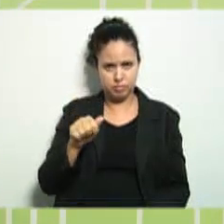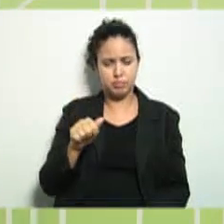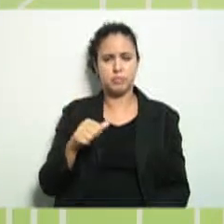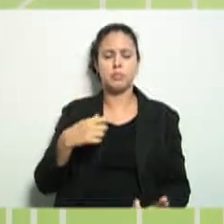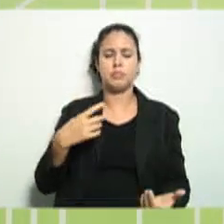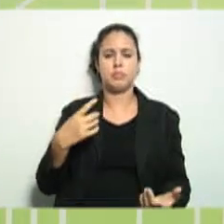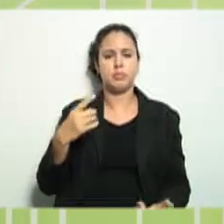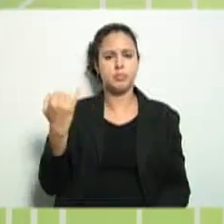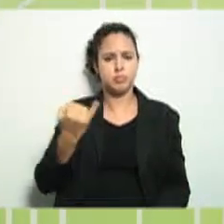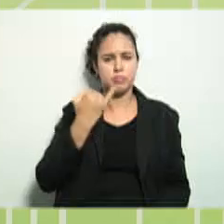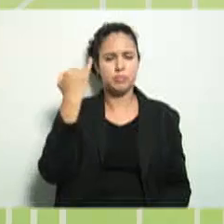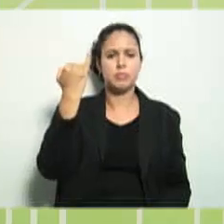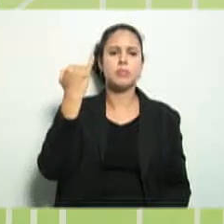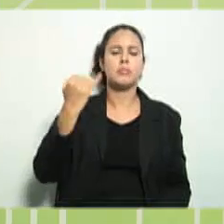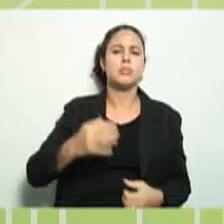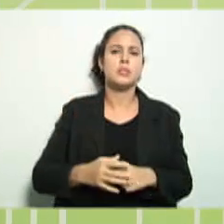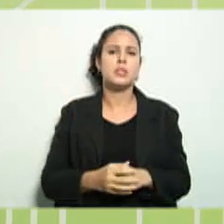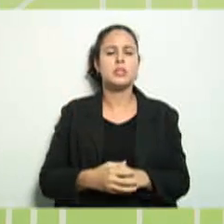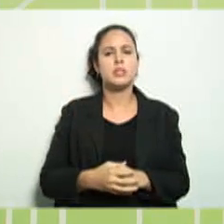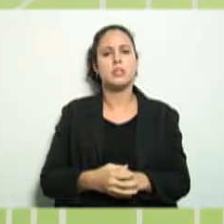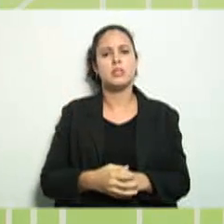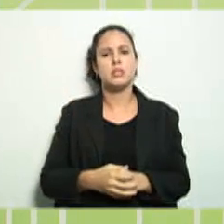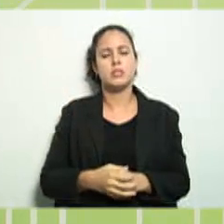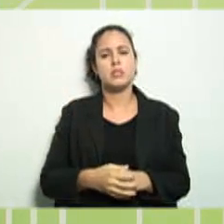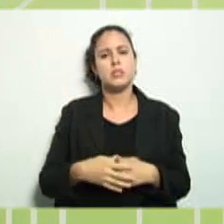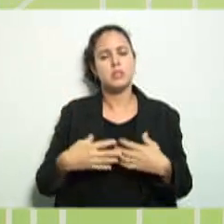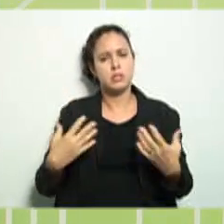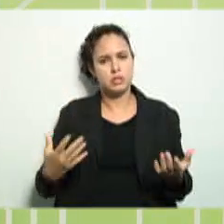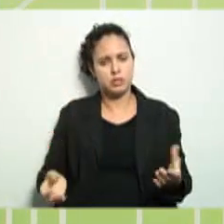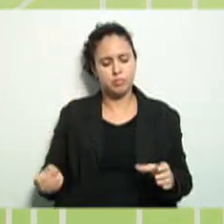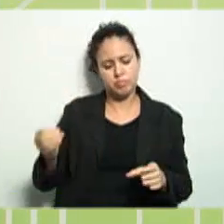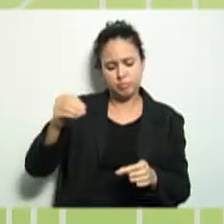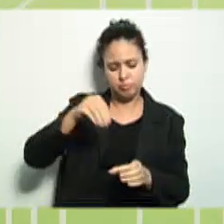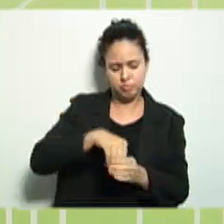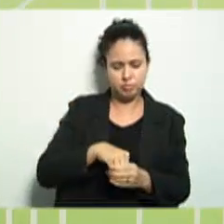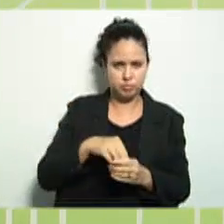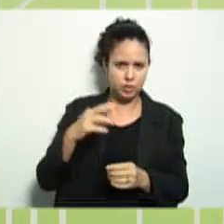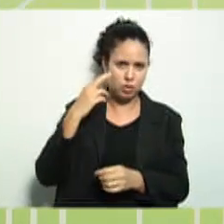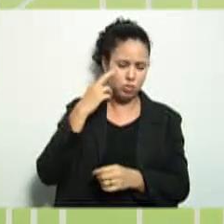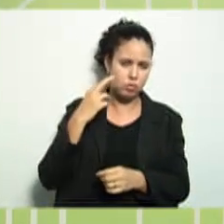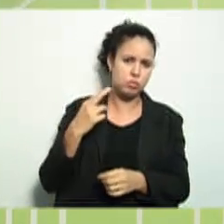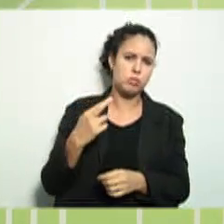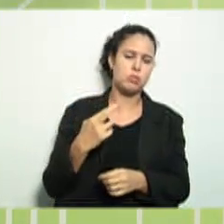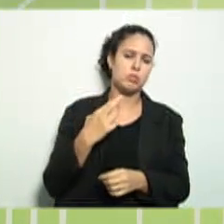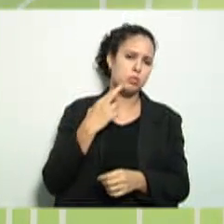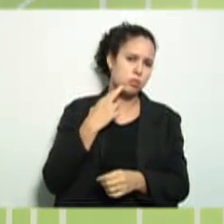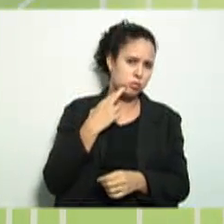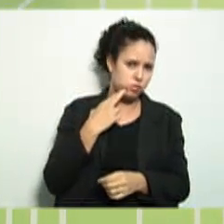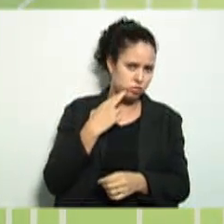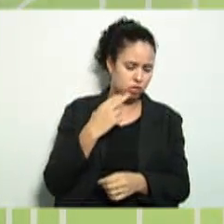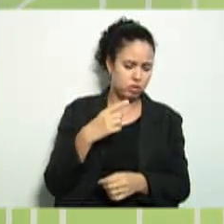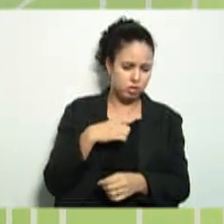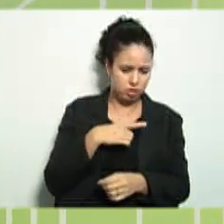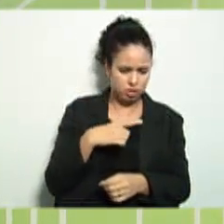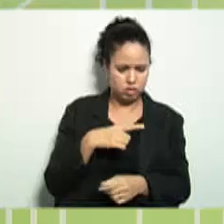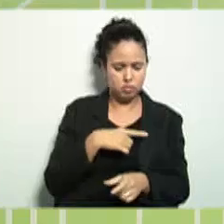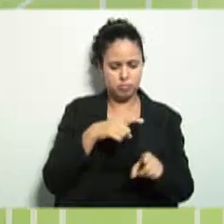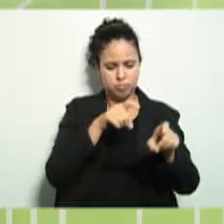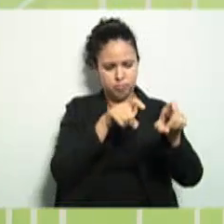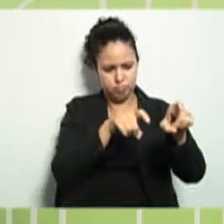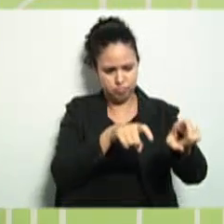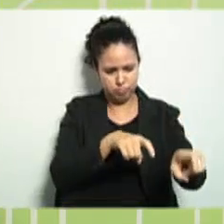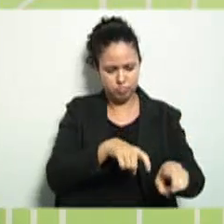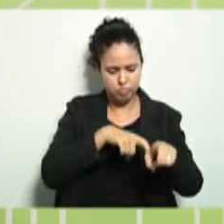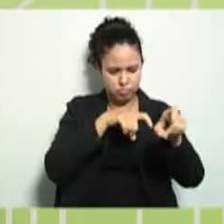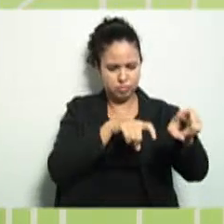que ela é maior do que as nossas necessidades domésticas. O texto trata disso, né? Ele trata que saímos de uma agricultura, uma produção